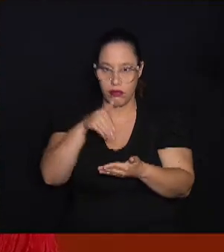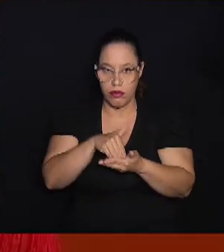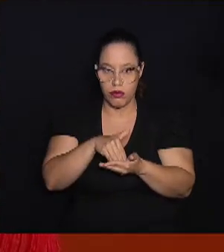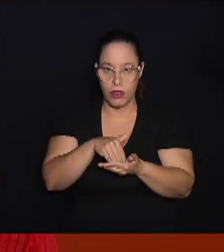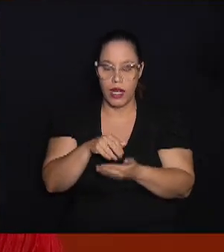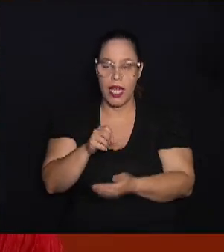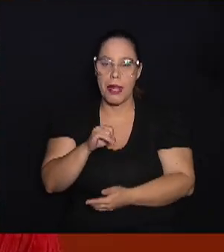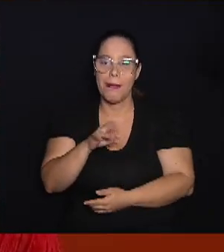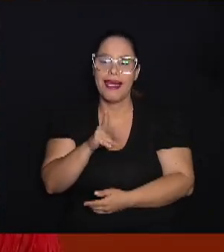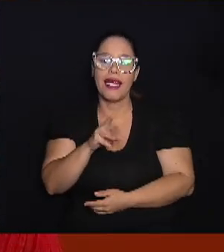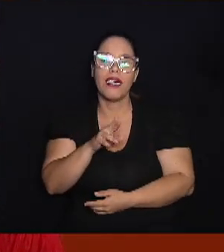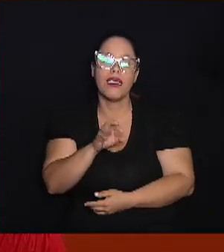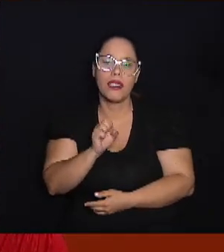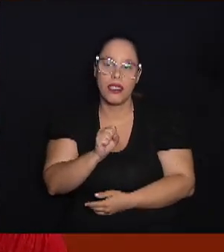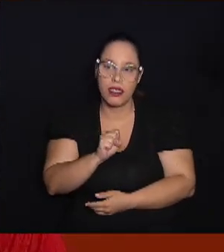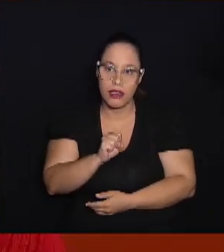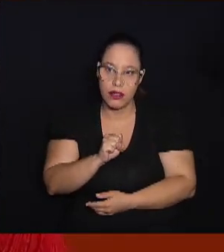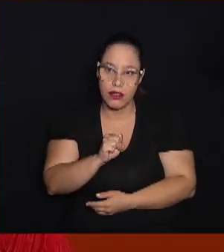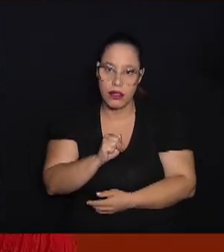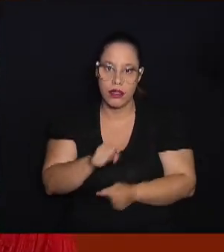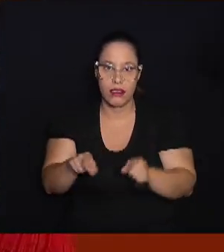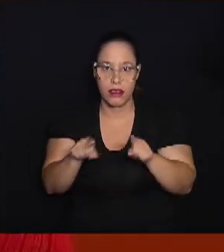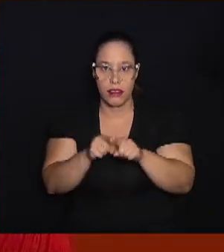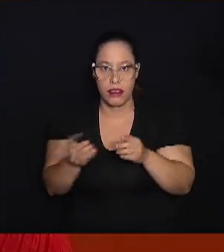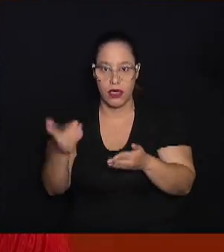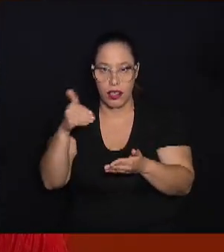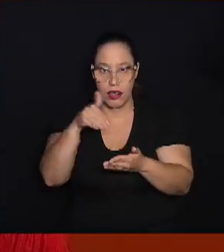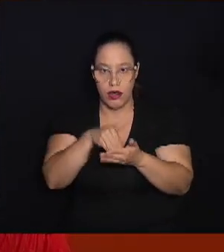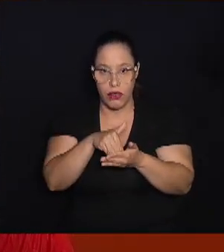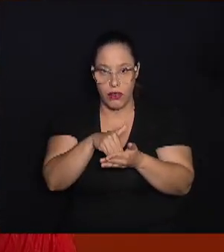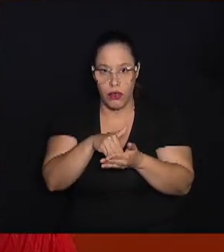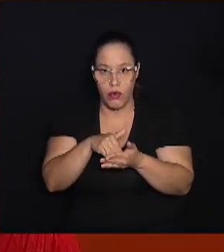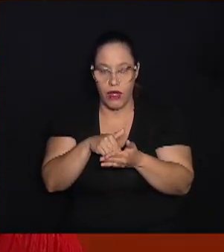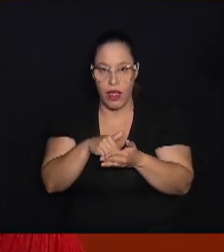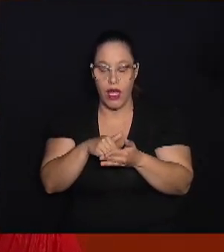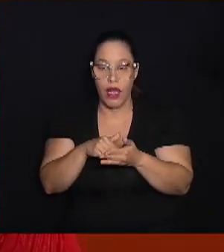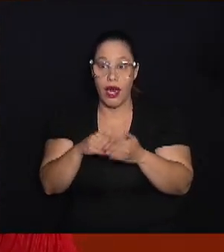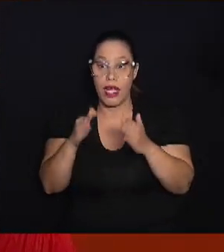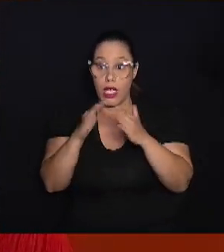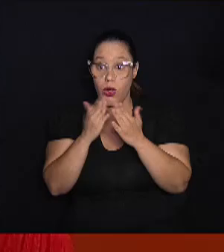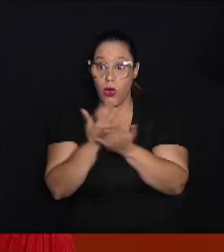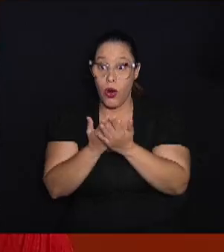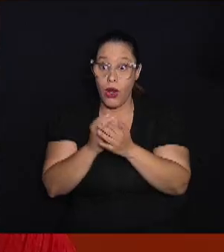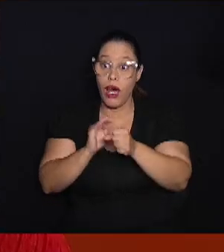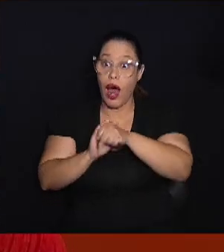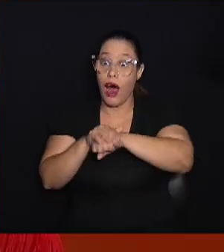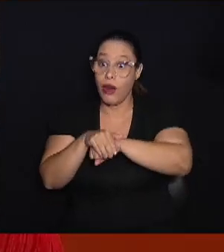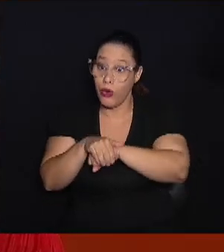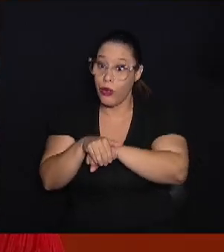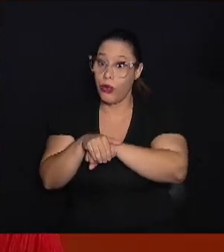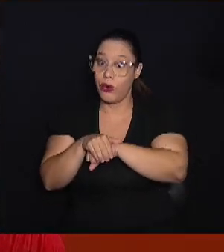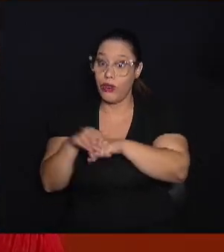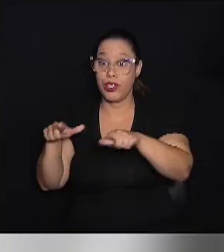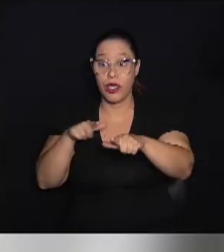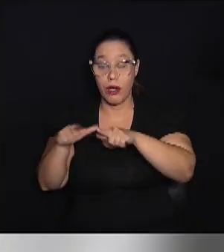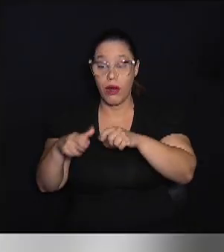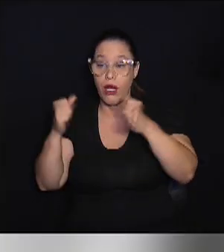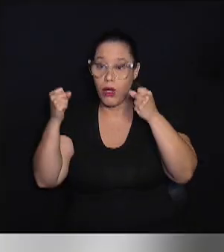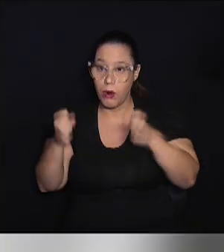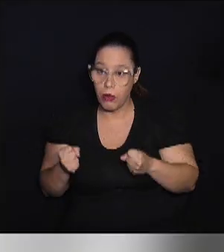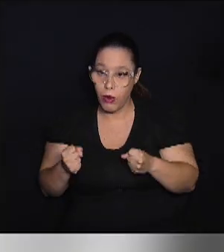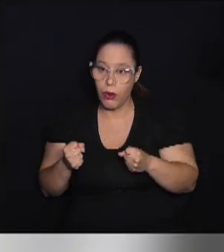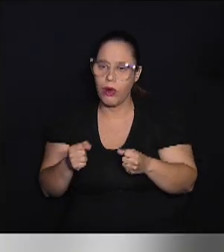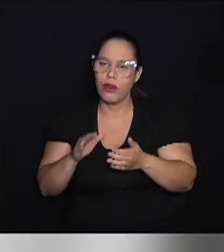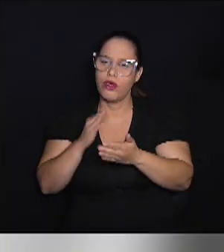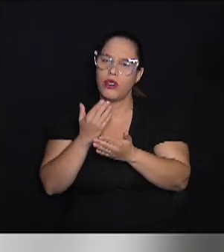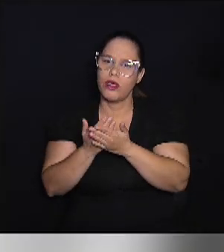aqui, que são os imigrantes, e também vai ter o seu primeiro colégio, vai ter a escola noturna. né, que também trabalhadores podem estudar na escola. Por